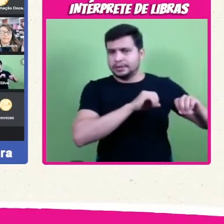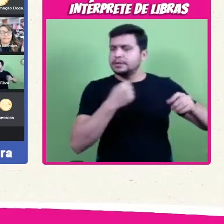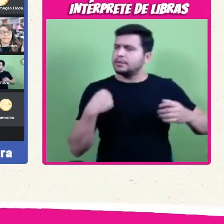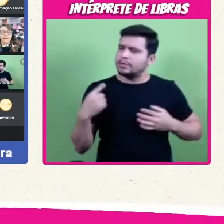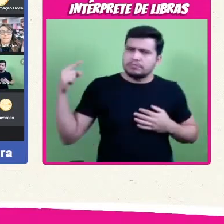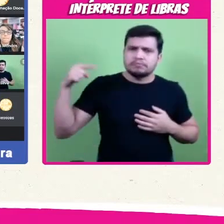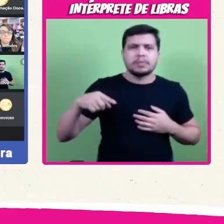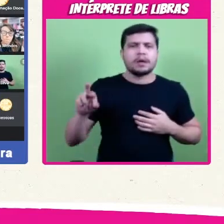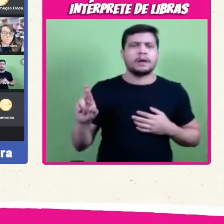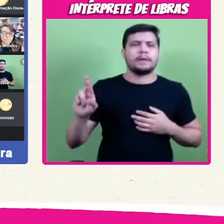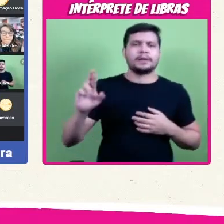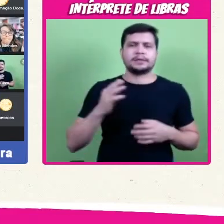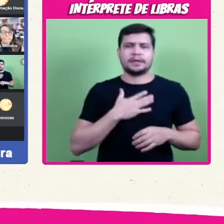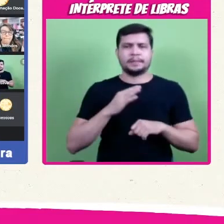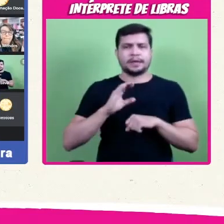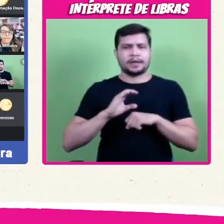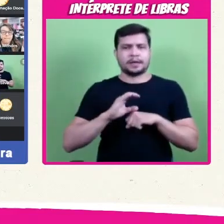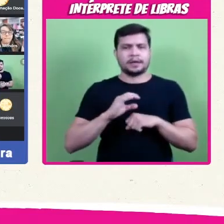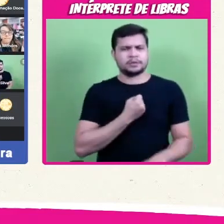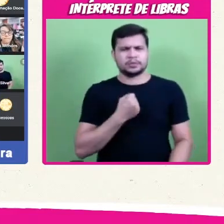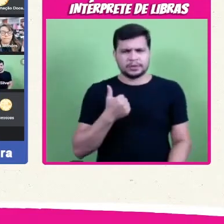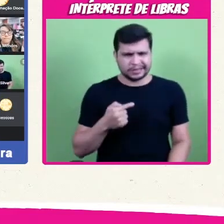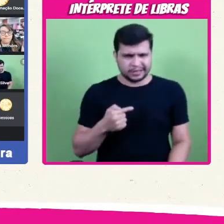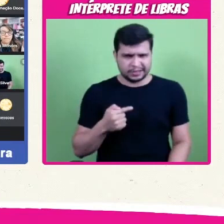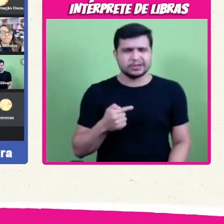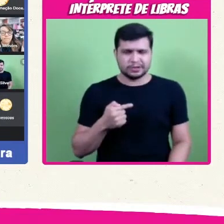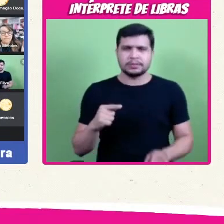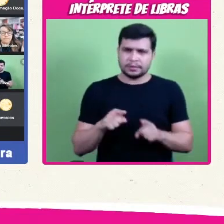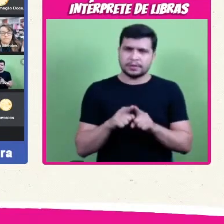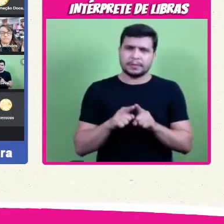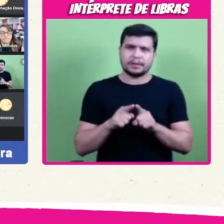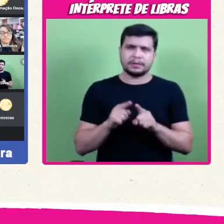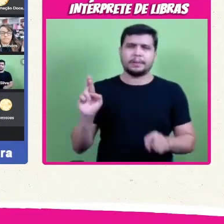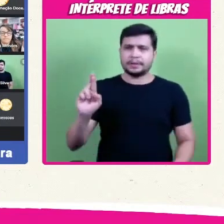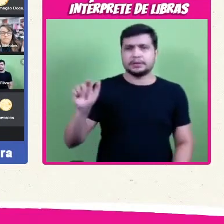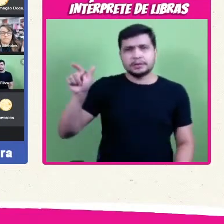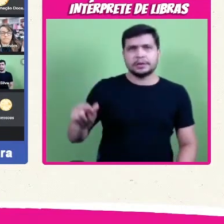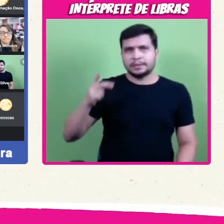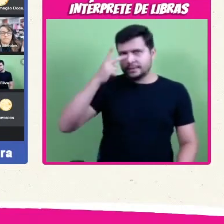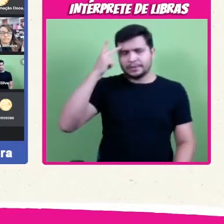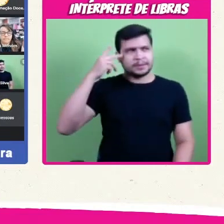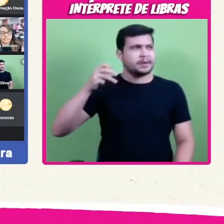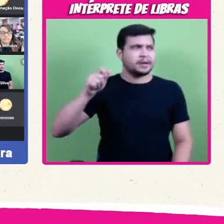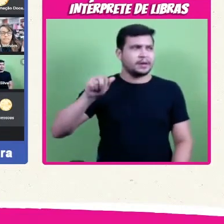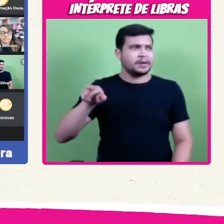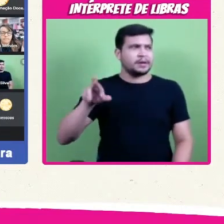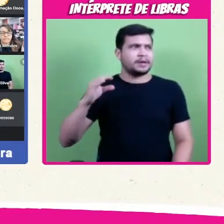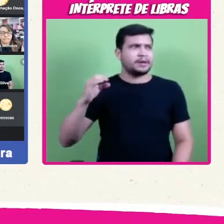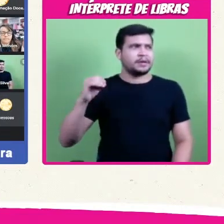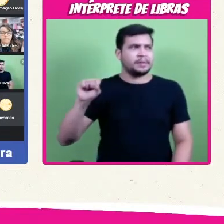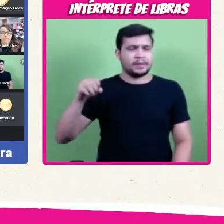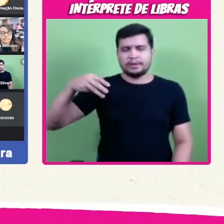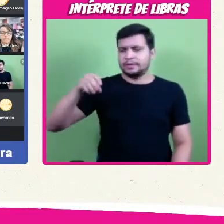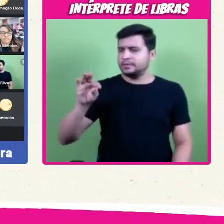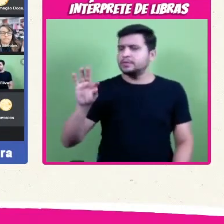CRED 17, principalmente em nome do Marcos Mota, que faz parte de uma área específica da nossa CRED